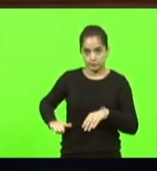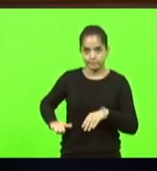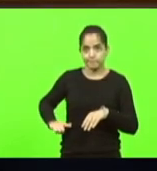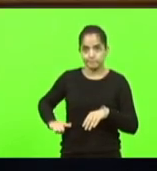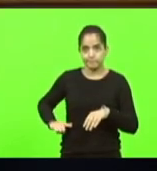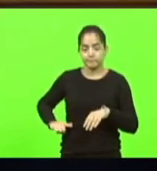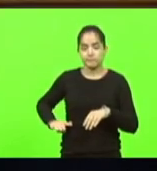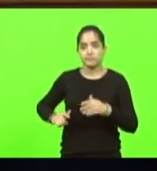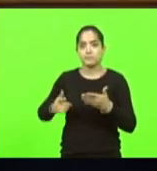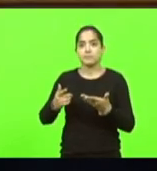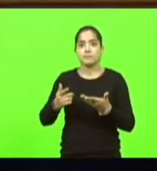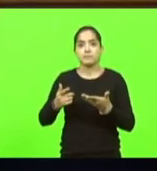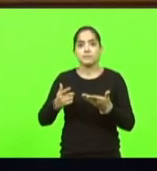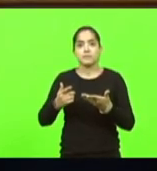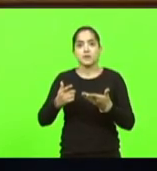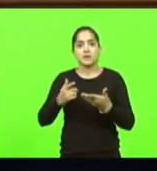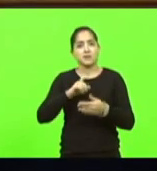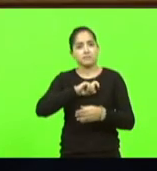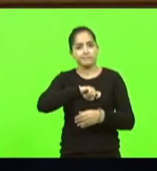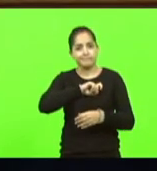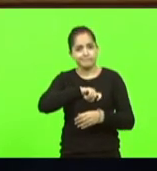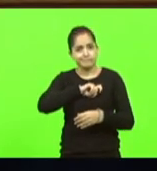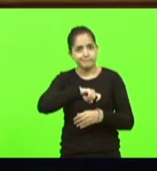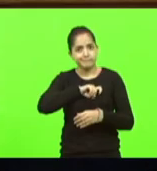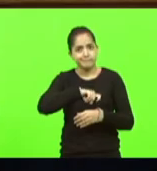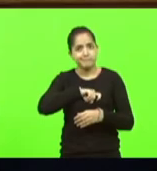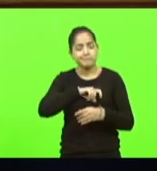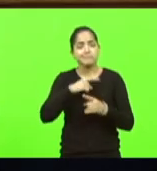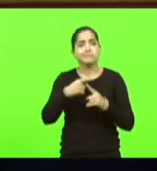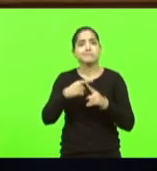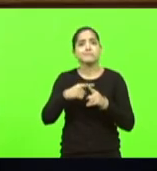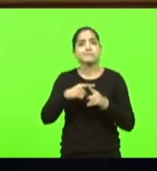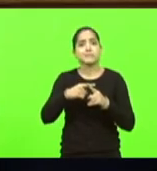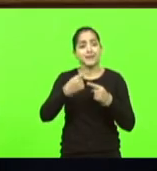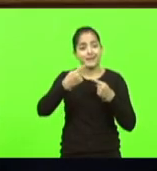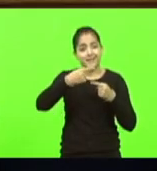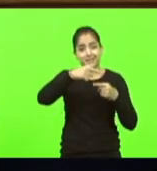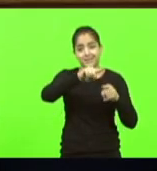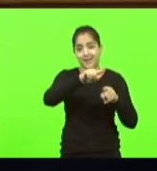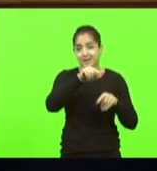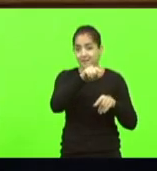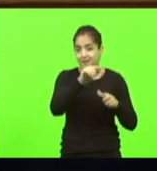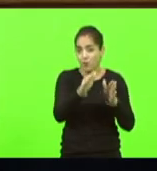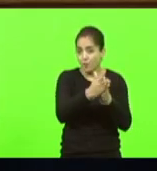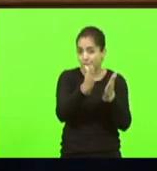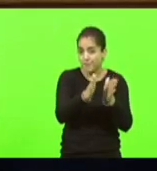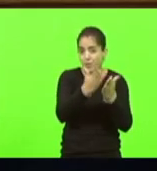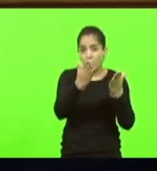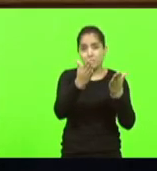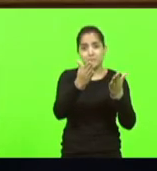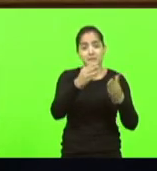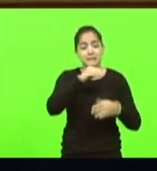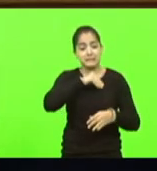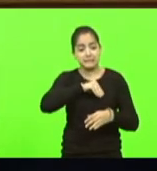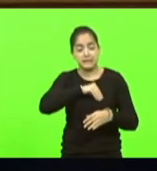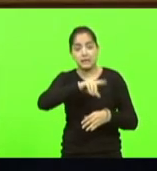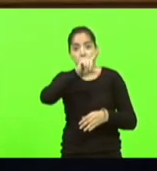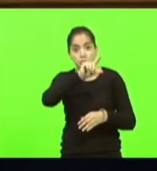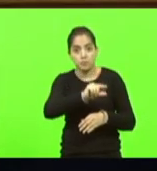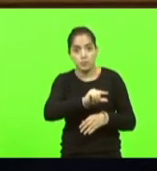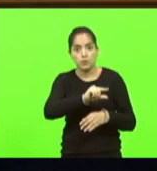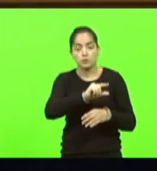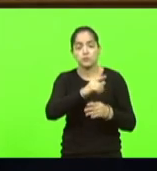e ele é perversa porque ela ataca o mais pobre O que ganha menos